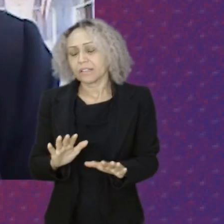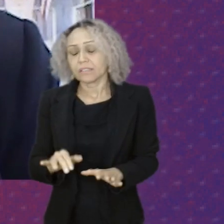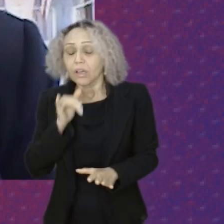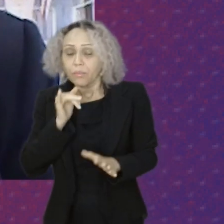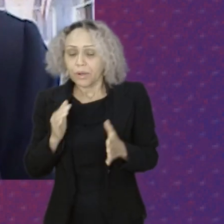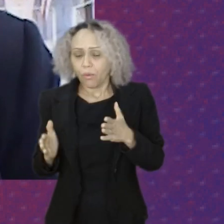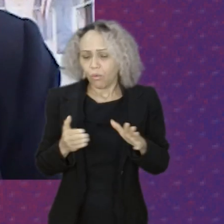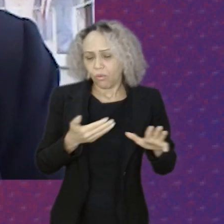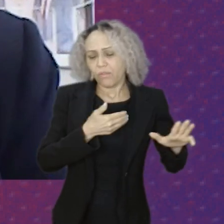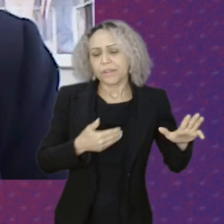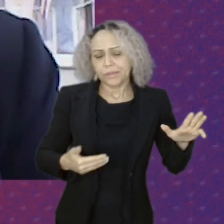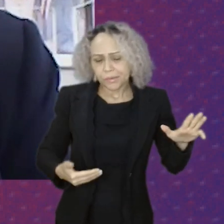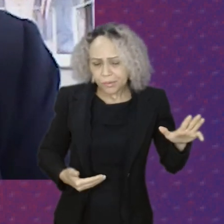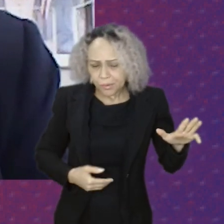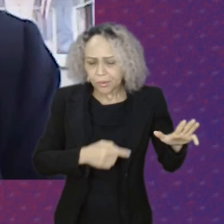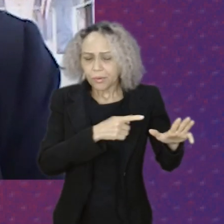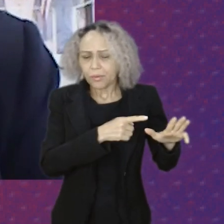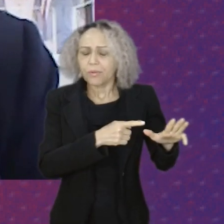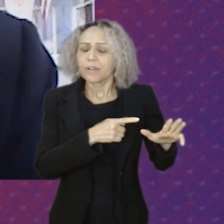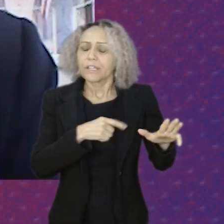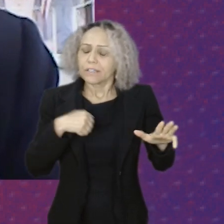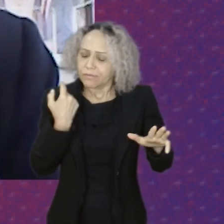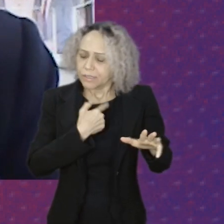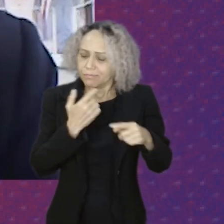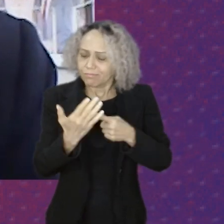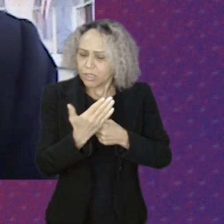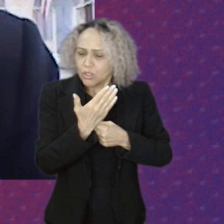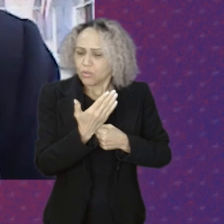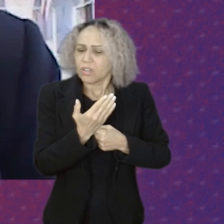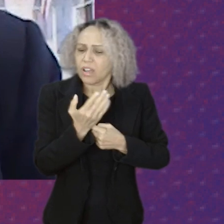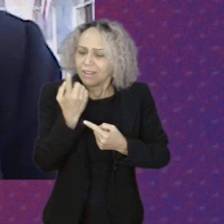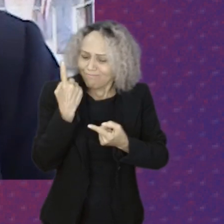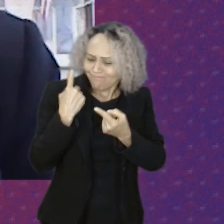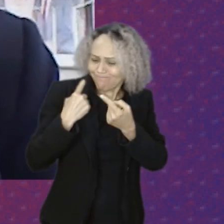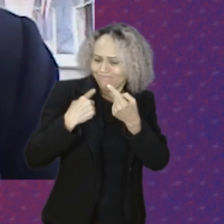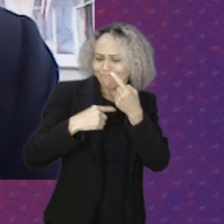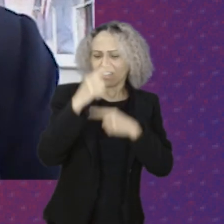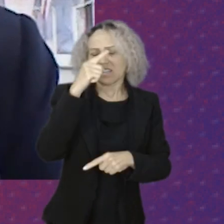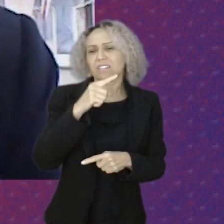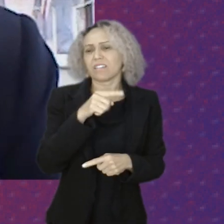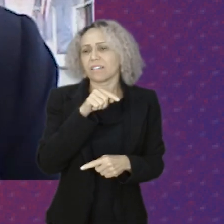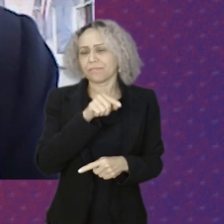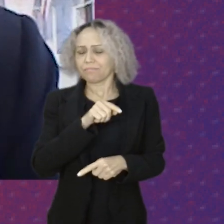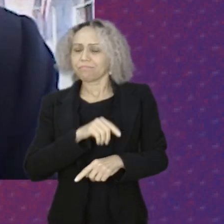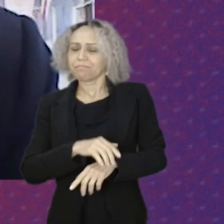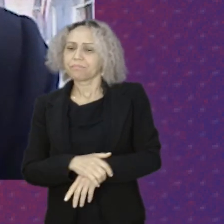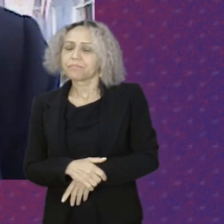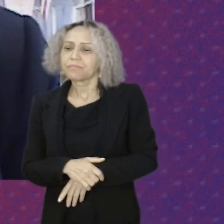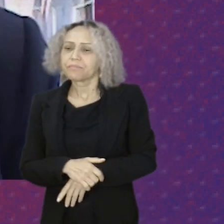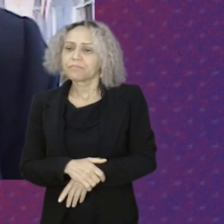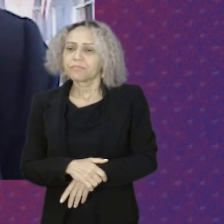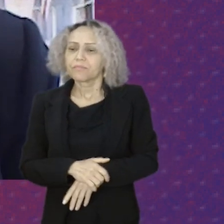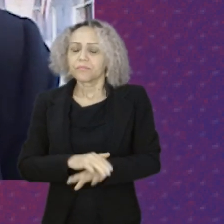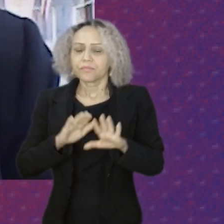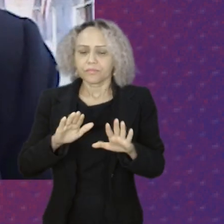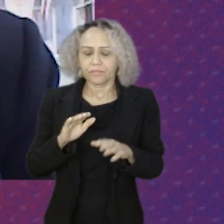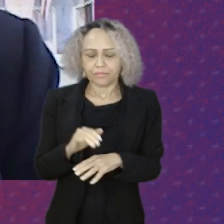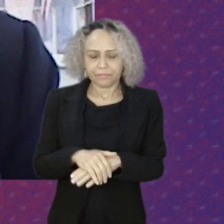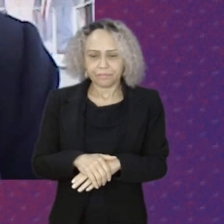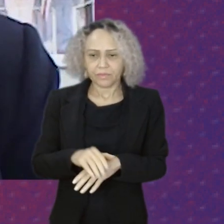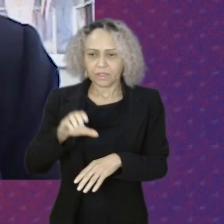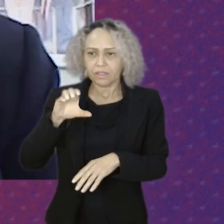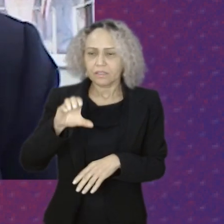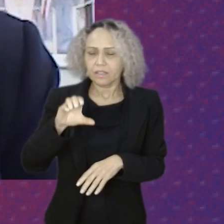que está por aí. E aí, aqui em Pernambuco, nós fizemos, né, através da CPT, né, que